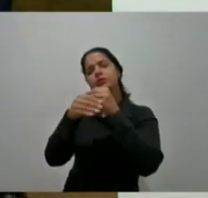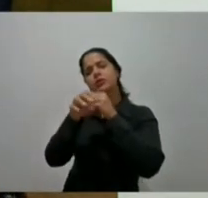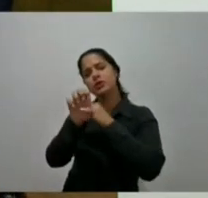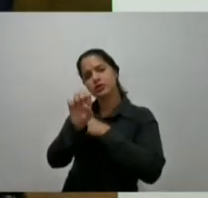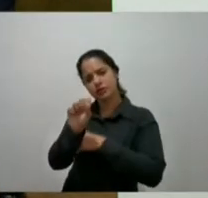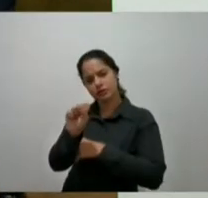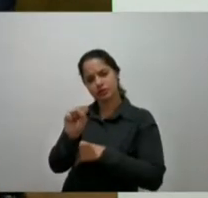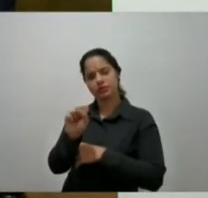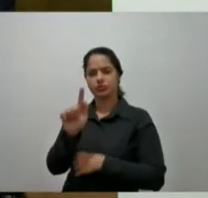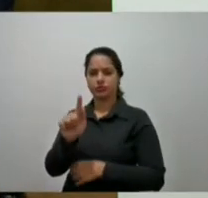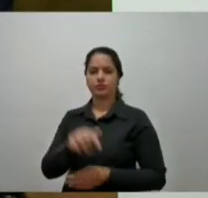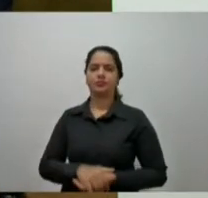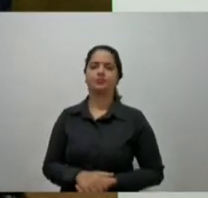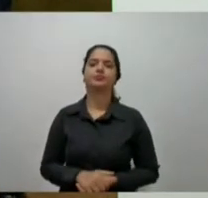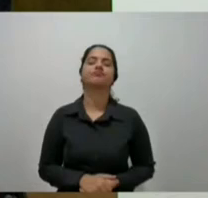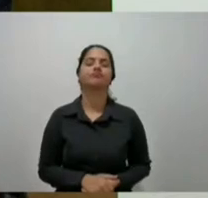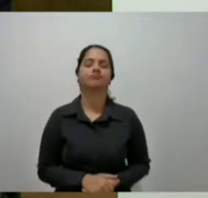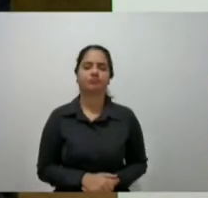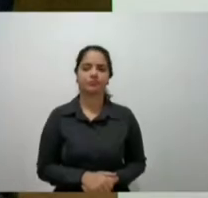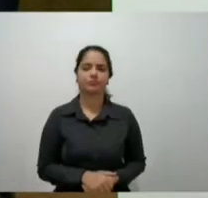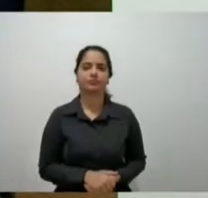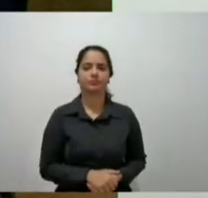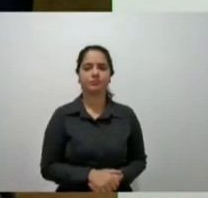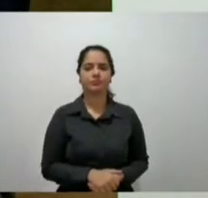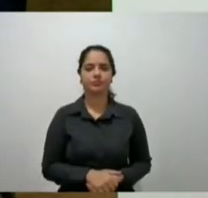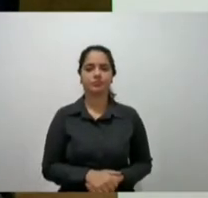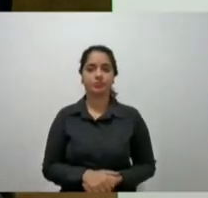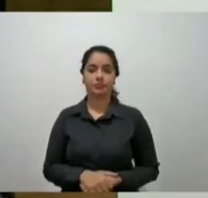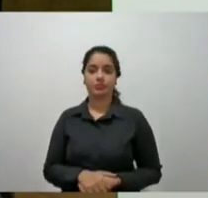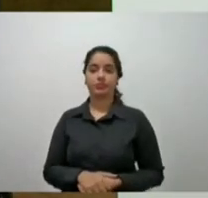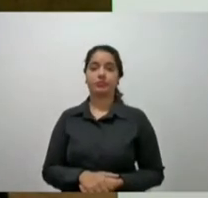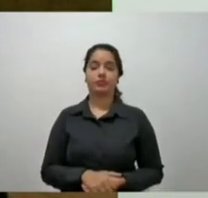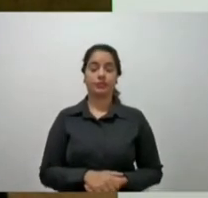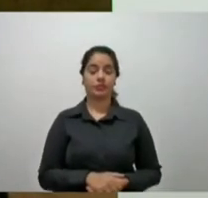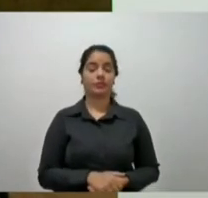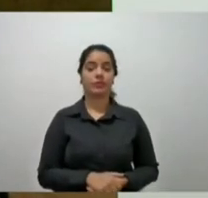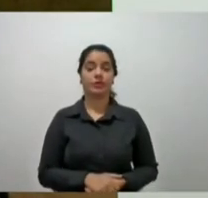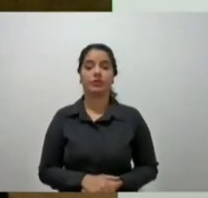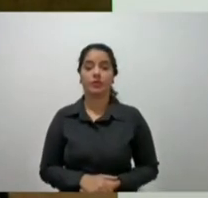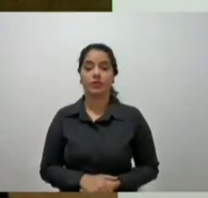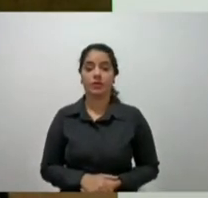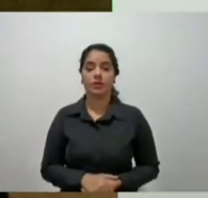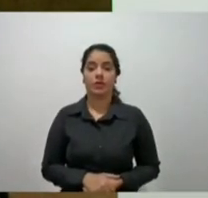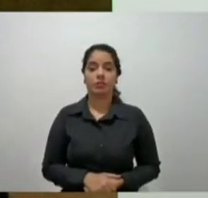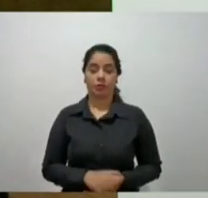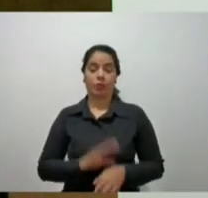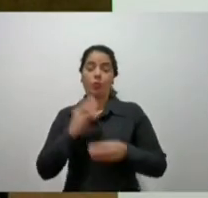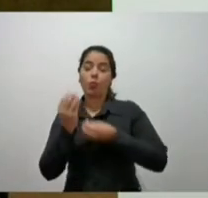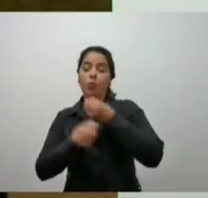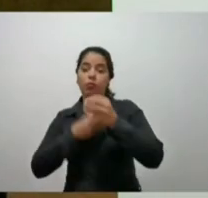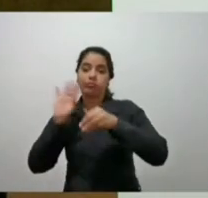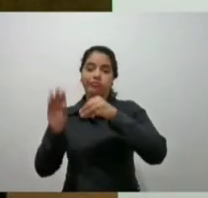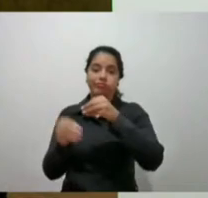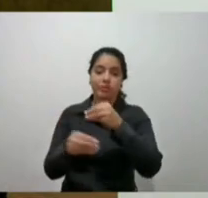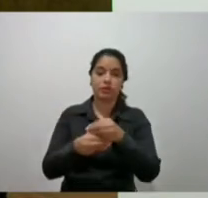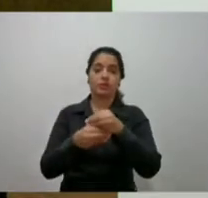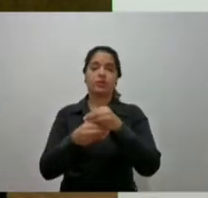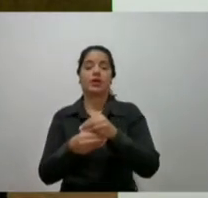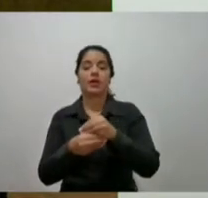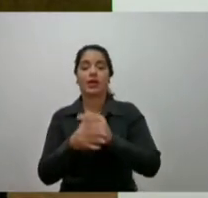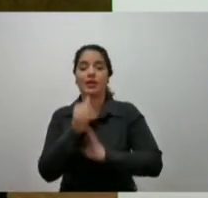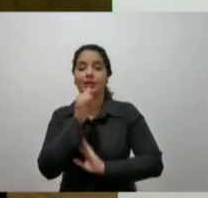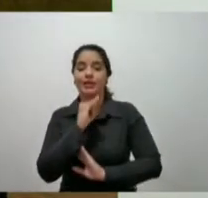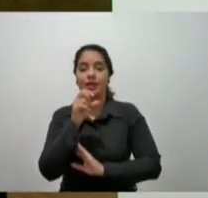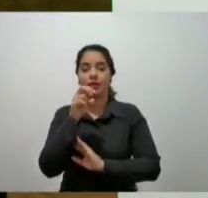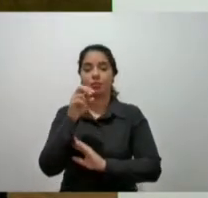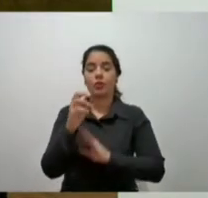Não, eu acho que tem a ver com a natureza da sua atividade, que o Florian comentou, né? Ou seja, para a Natura é uma coisa muito óbvia, porque ela está